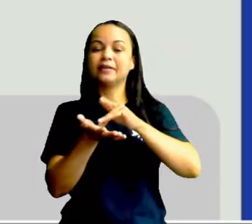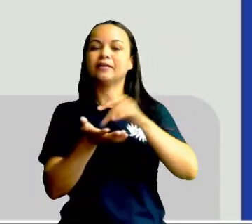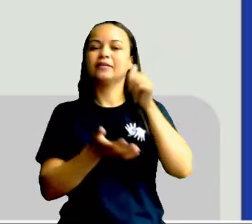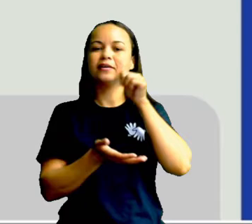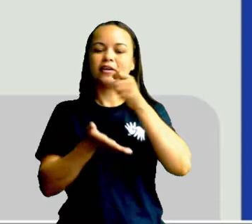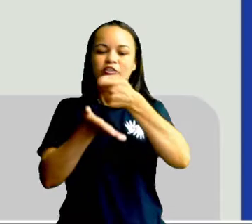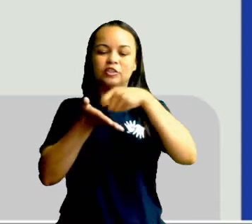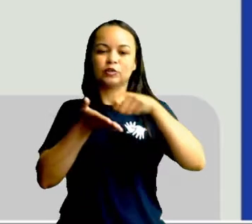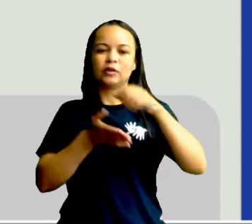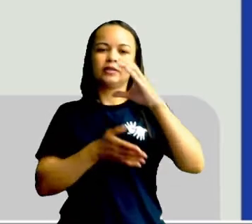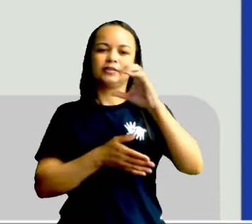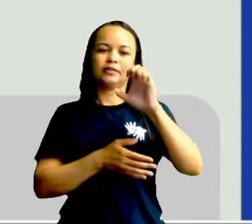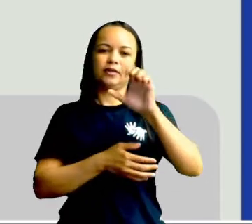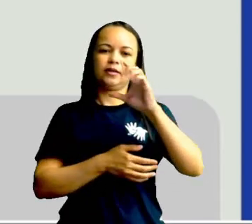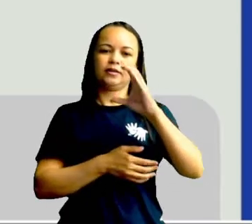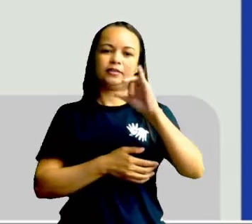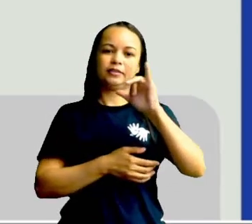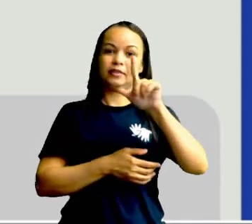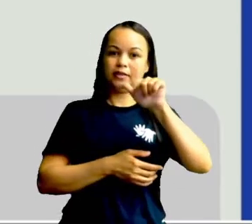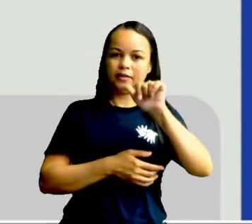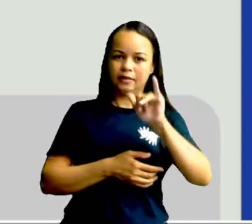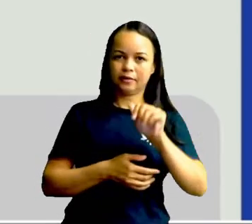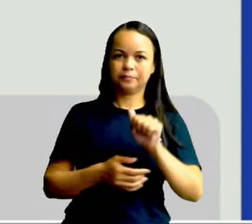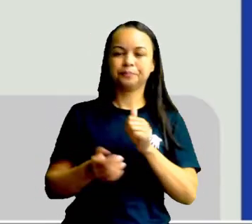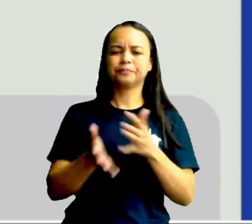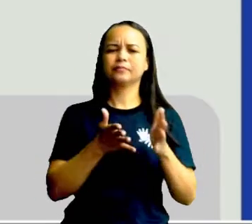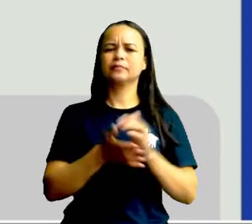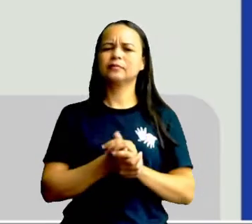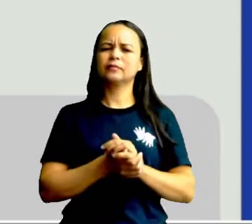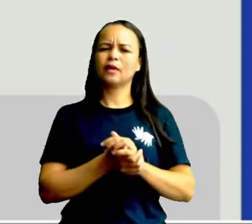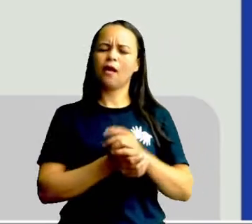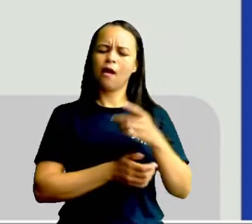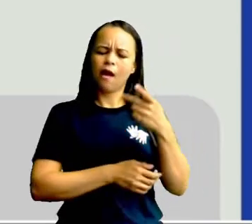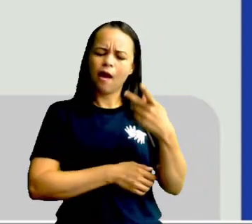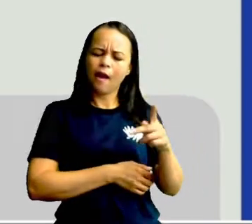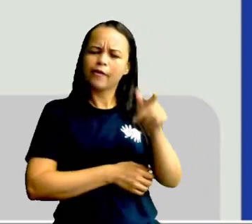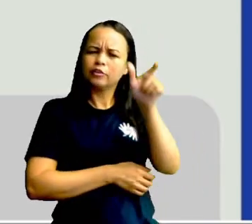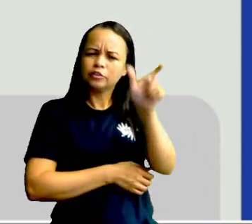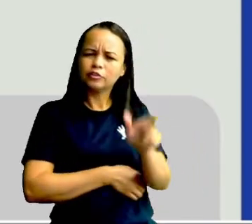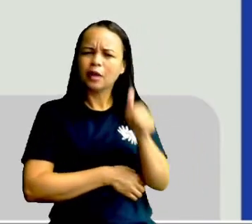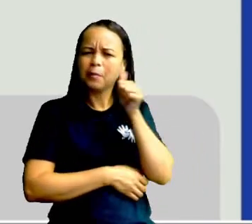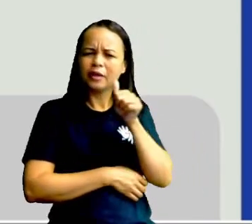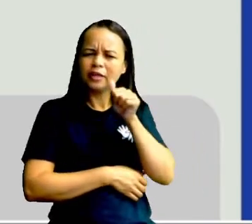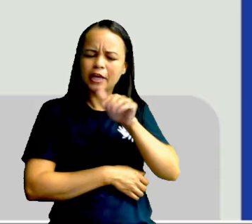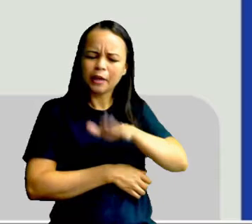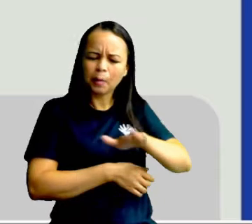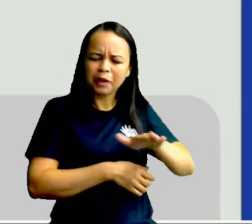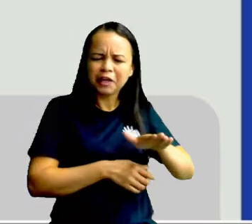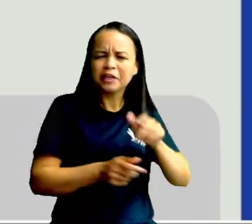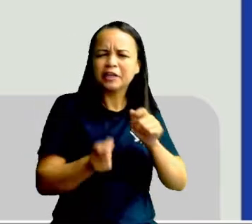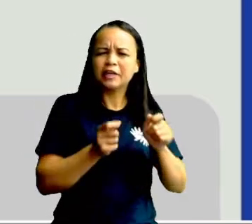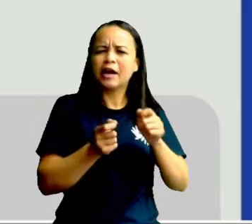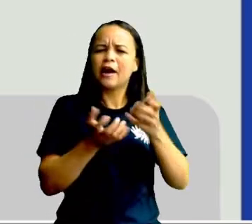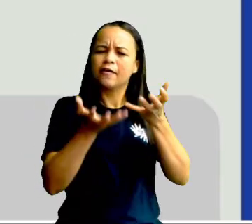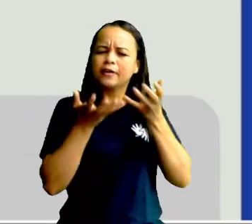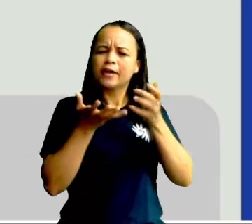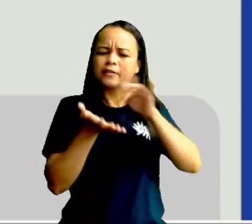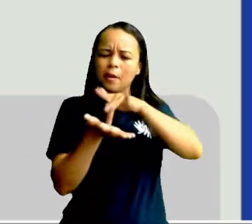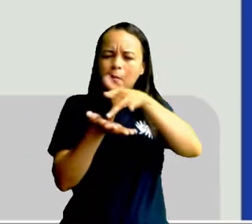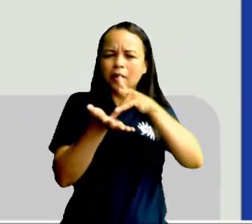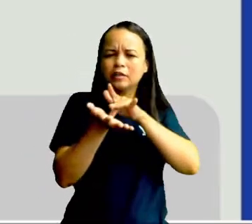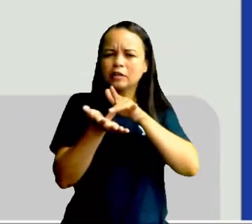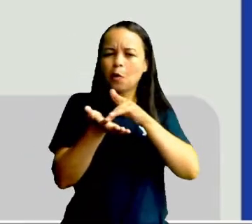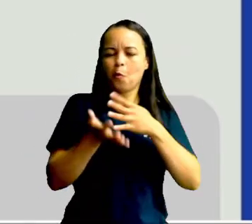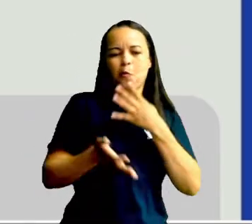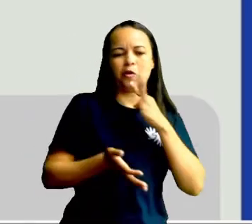Meirelles. Esta menina, tão pequenina, quer ser bailarina. Não conhece nem dó